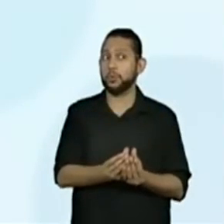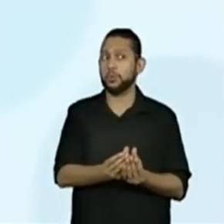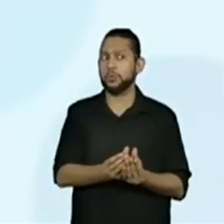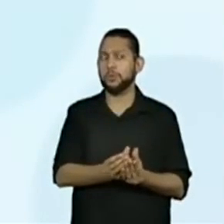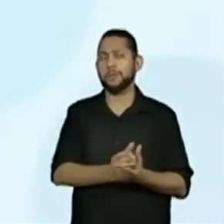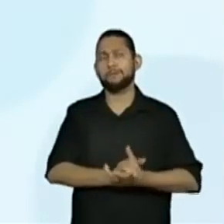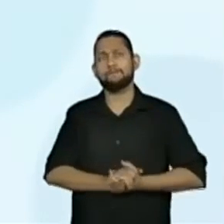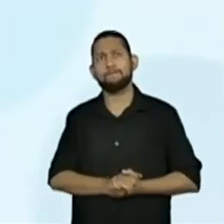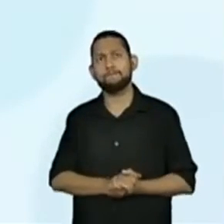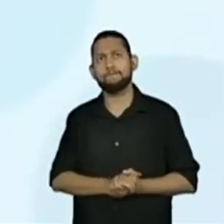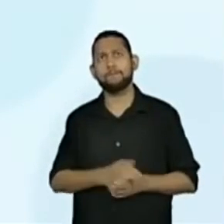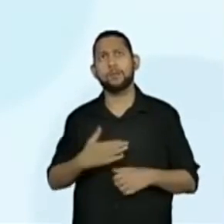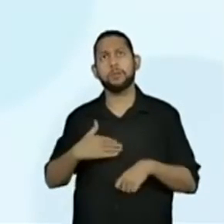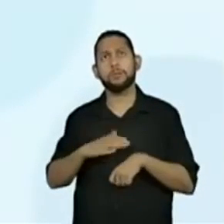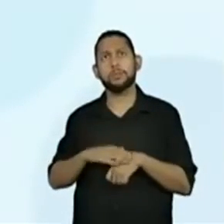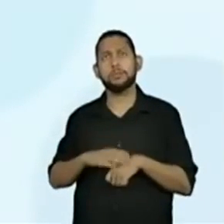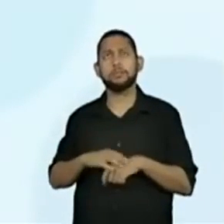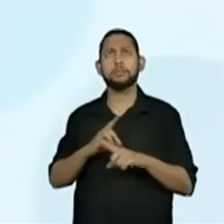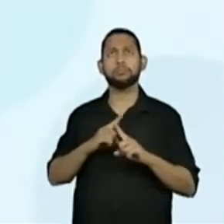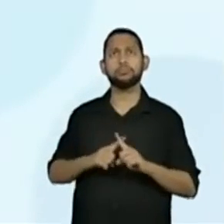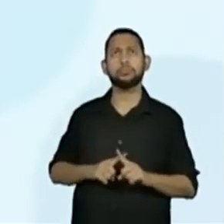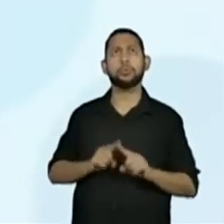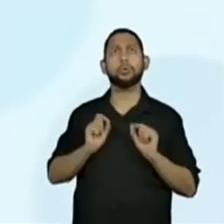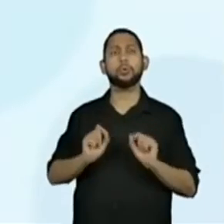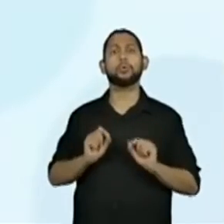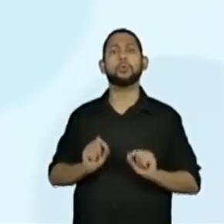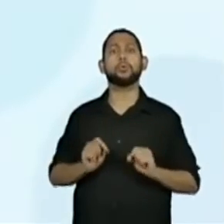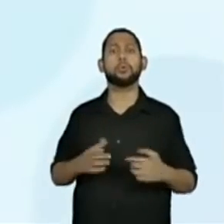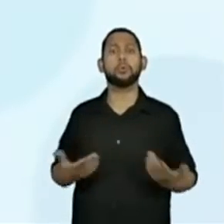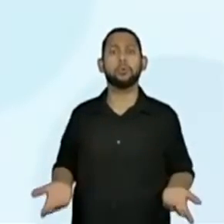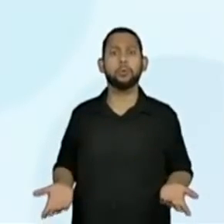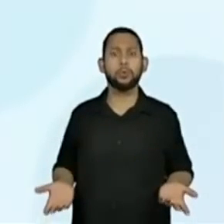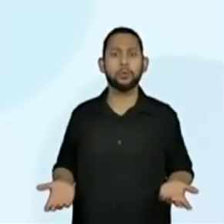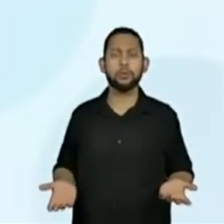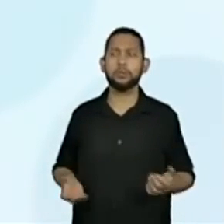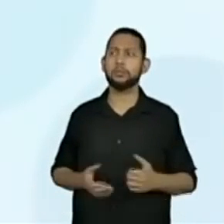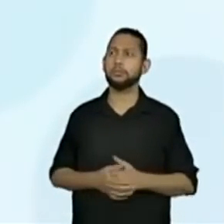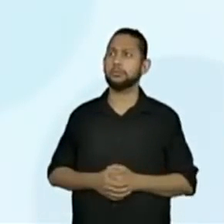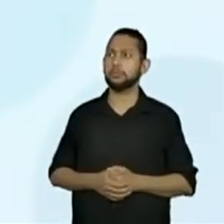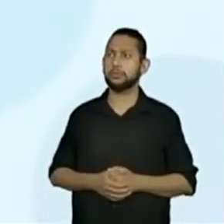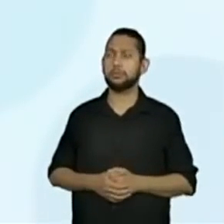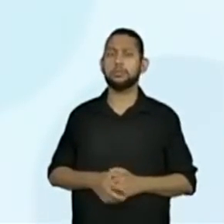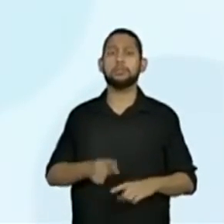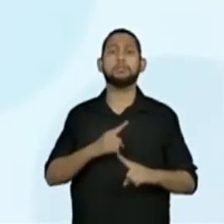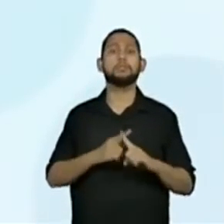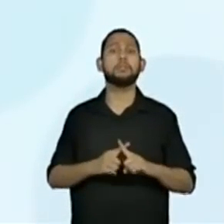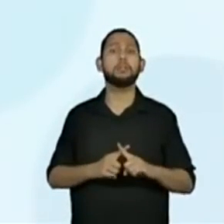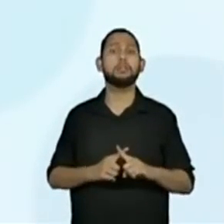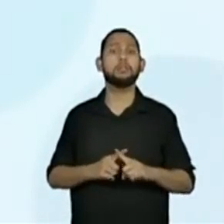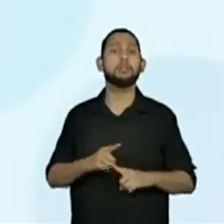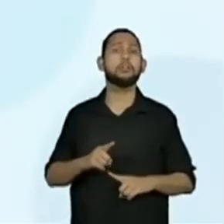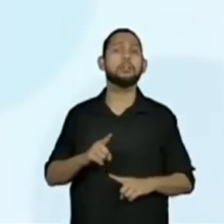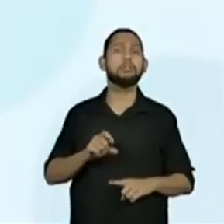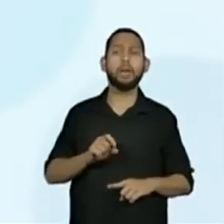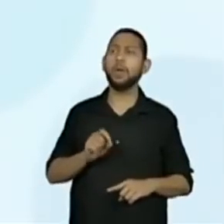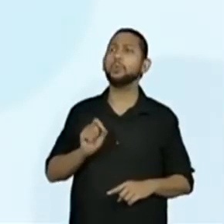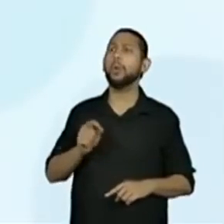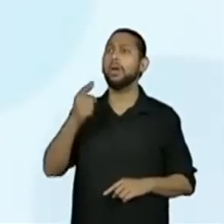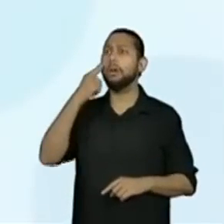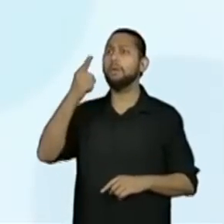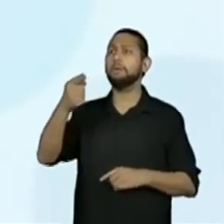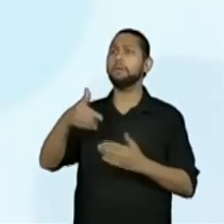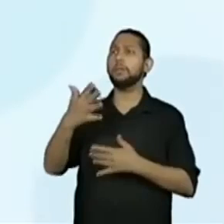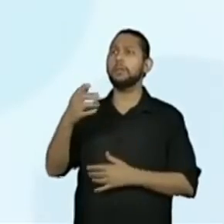e o que é que eu tenho que multiplicar aí e multiplicar qual por 10 o valor